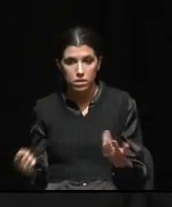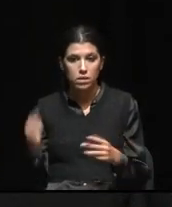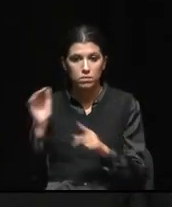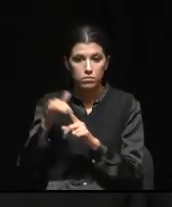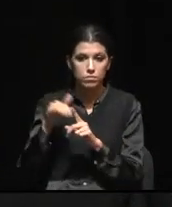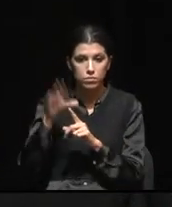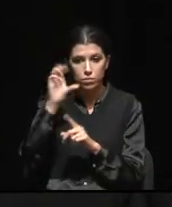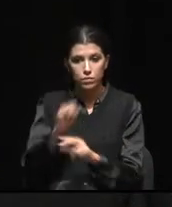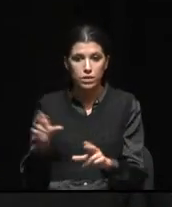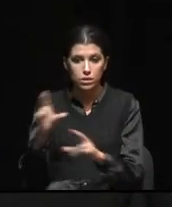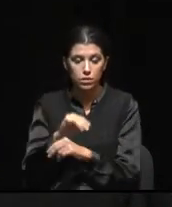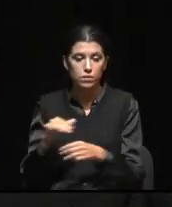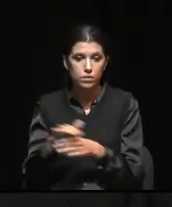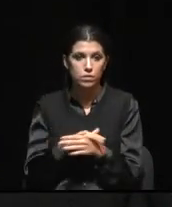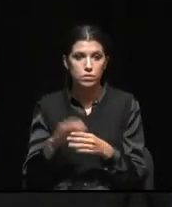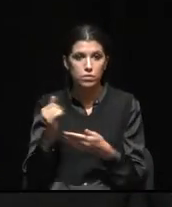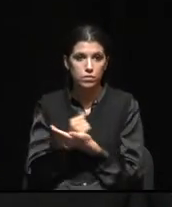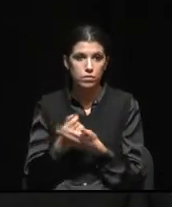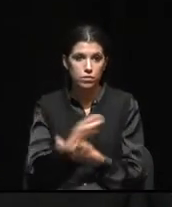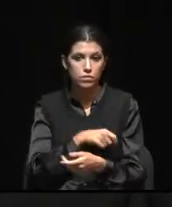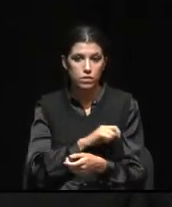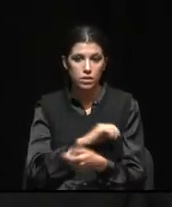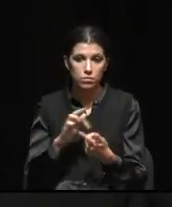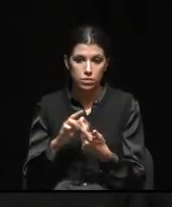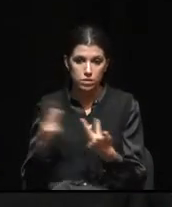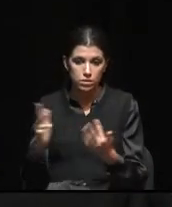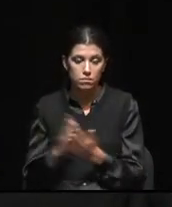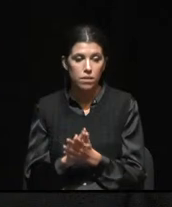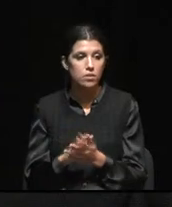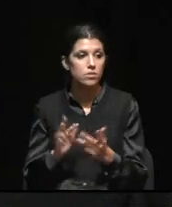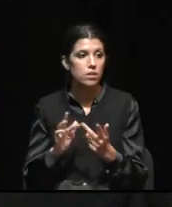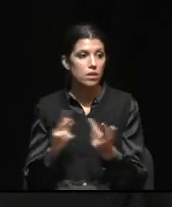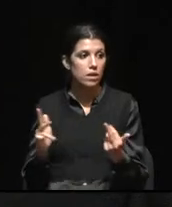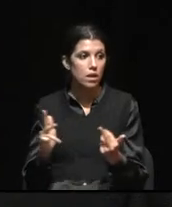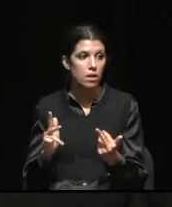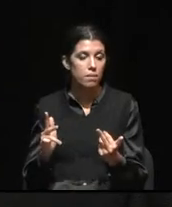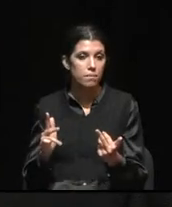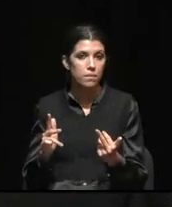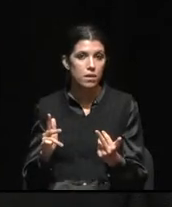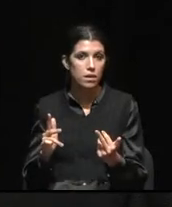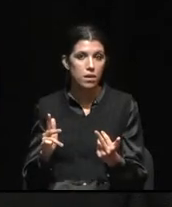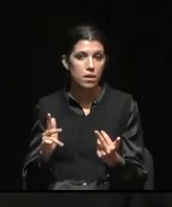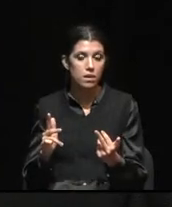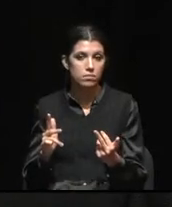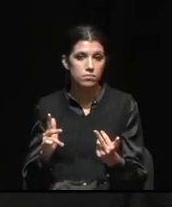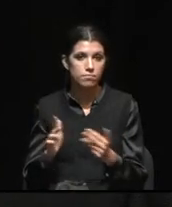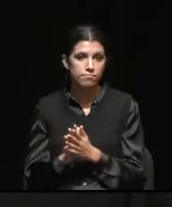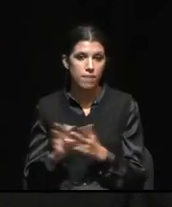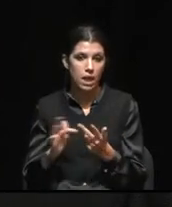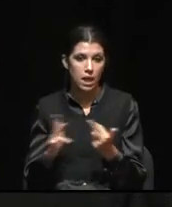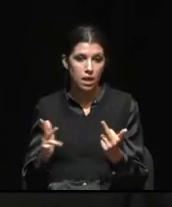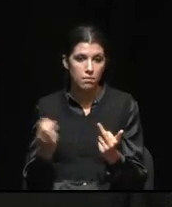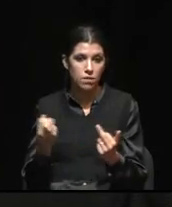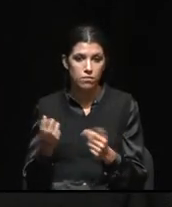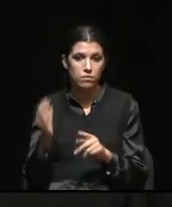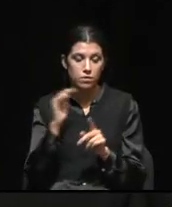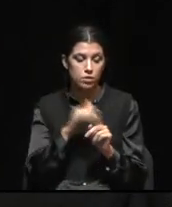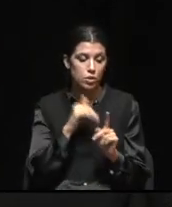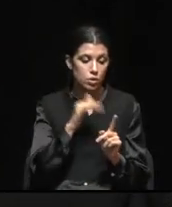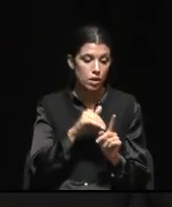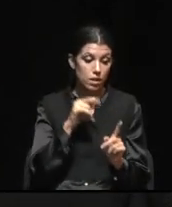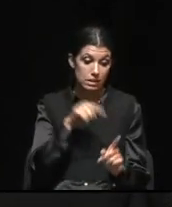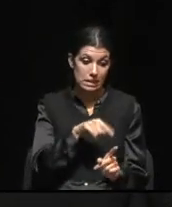República a situação dos trabalhadores fiscais municipais a câmara quea ao